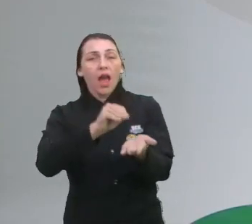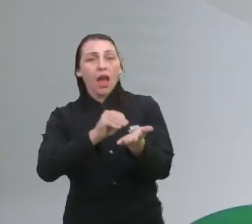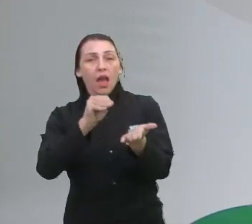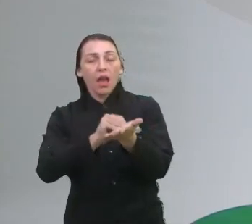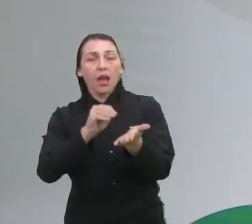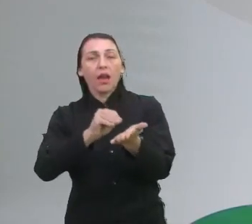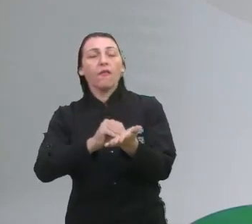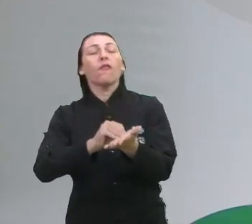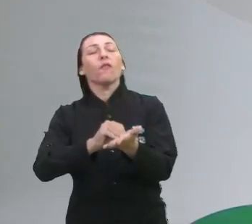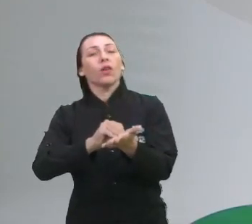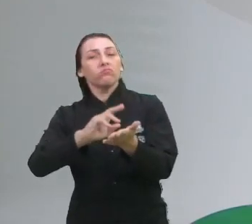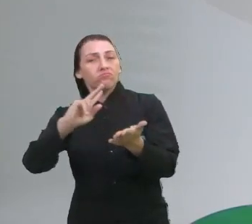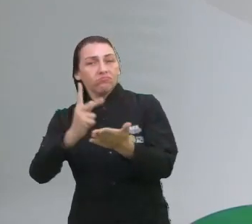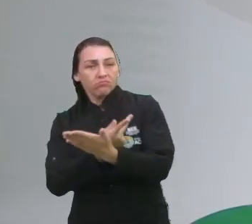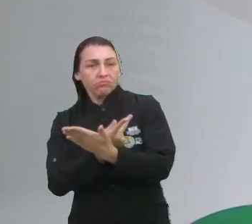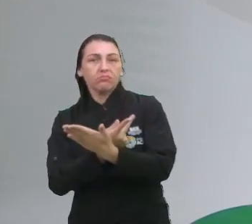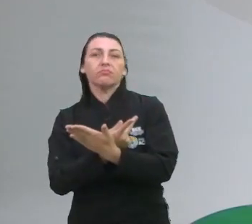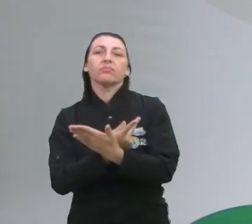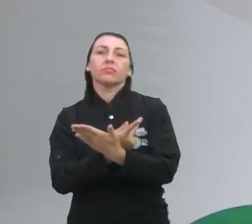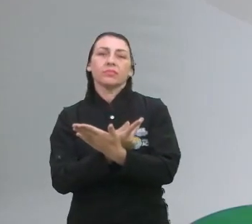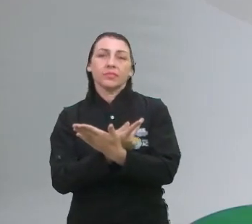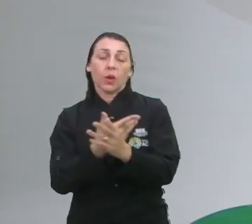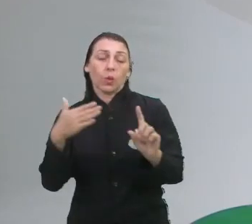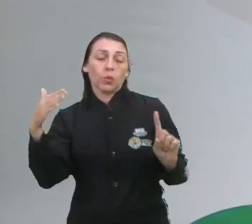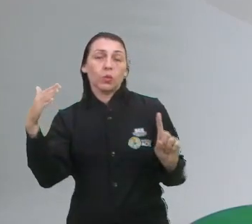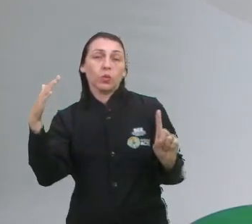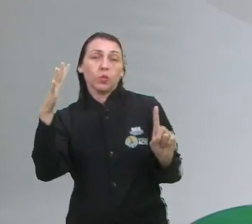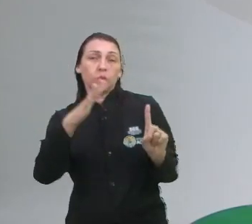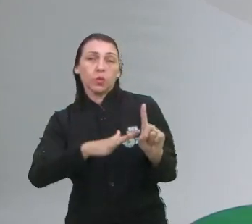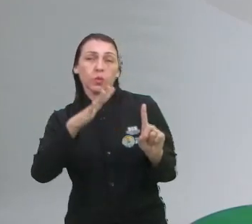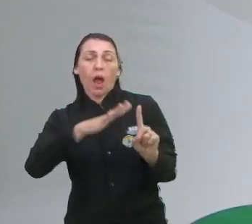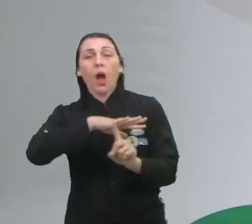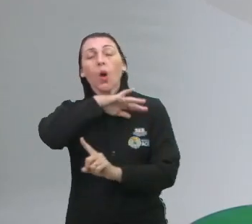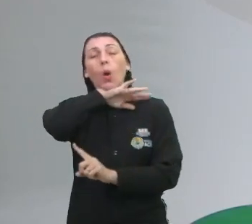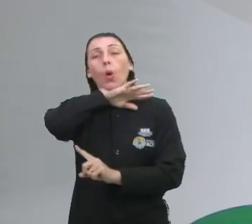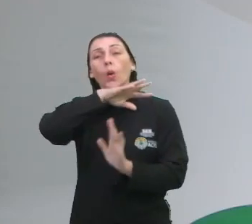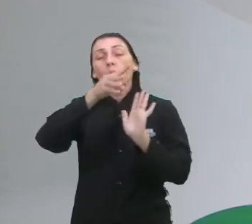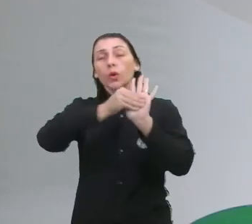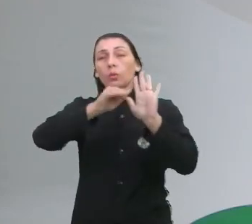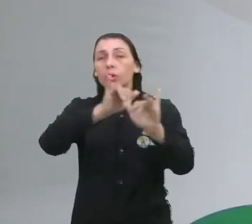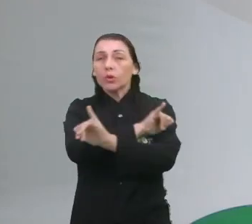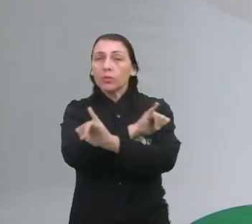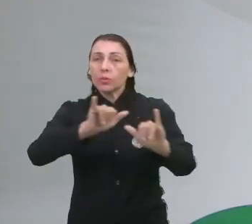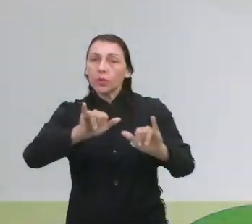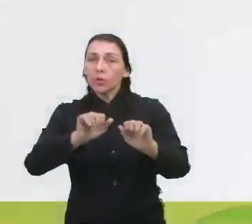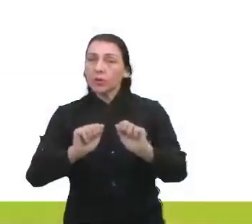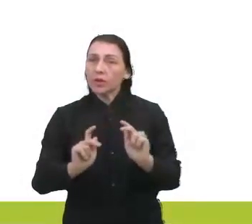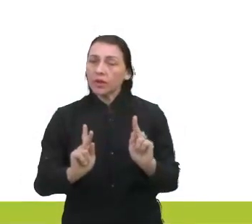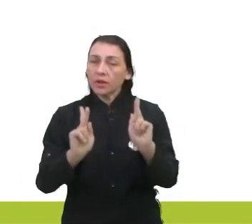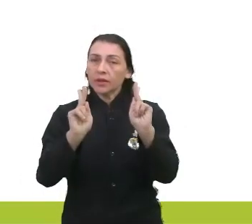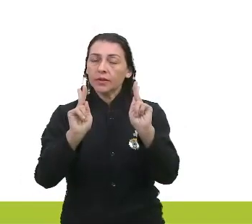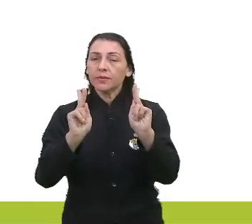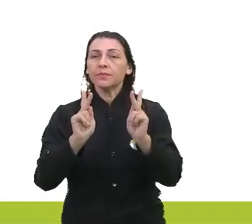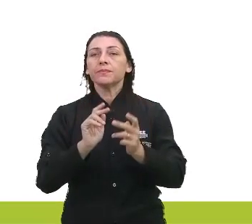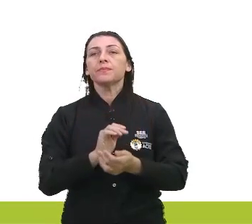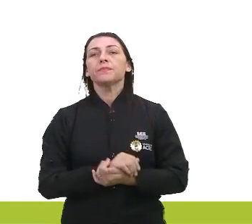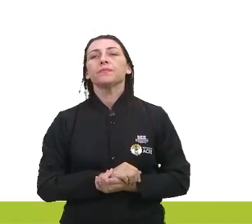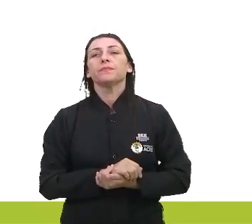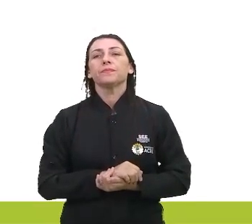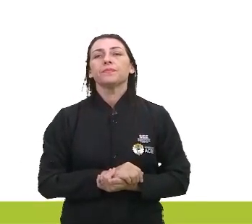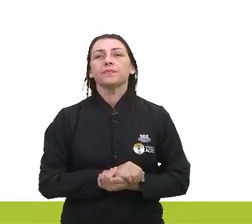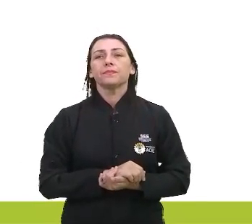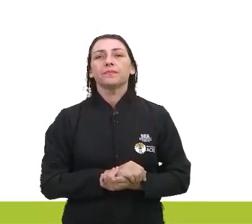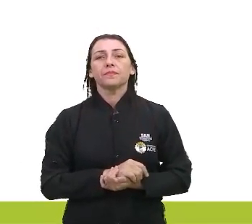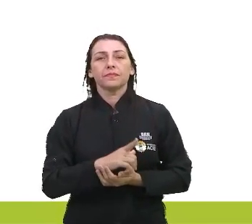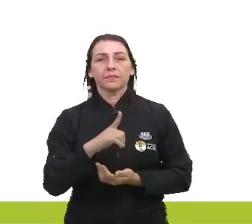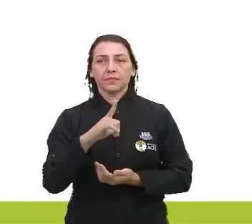sendo superficiais e influências negativas que a mídia acaba propagando, tudo bem? Então a gente avança mais um pouquinho.